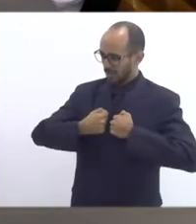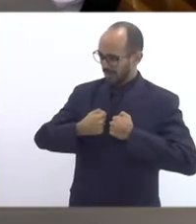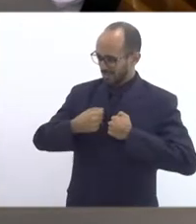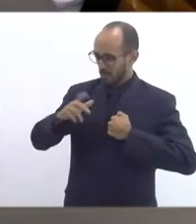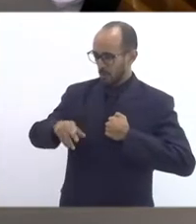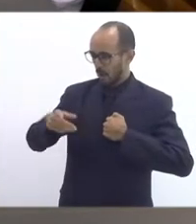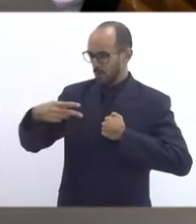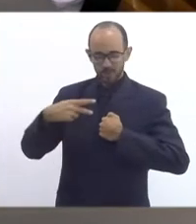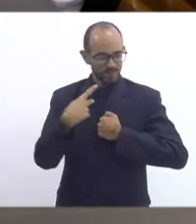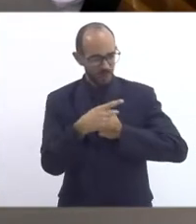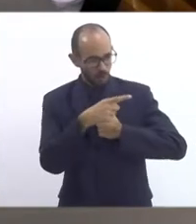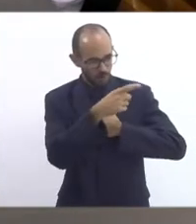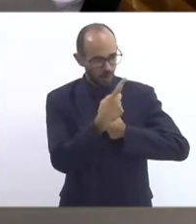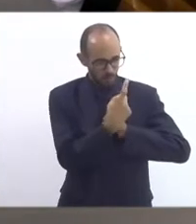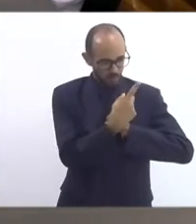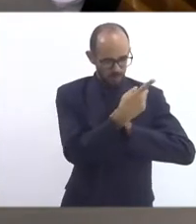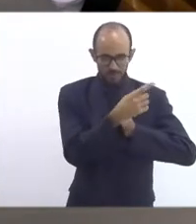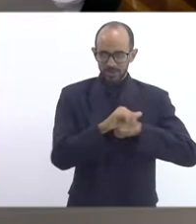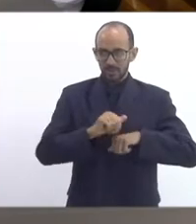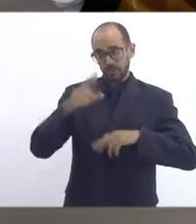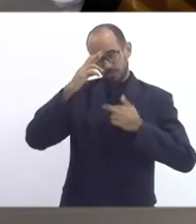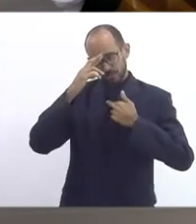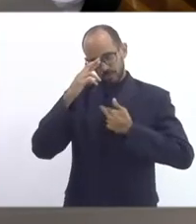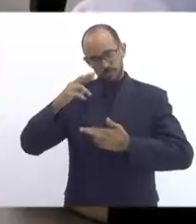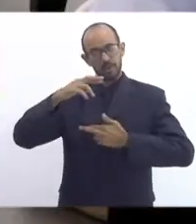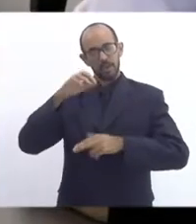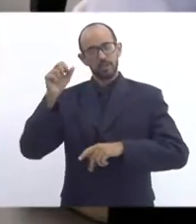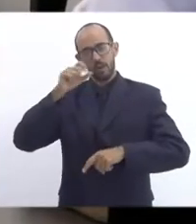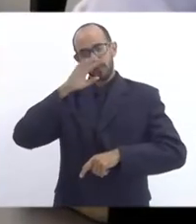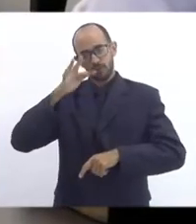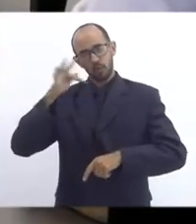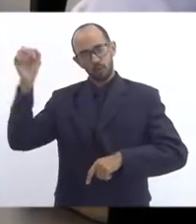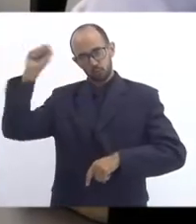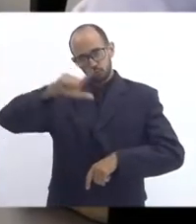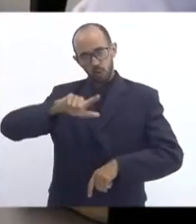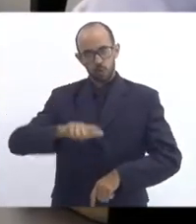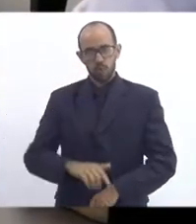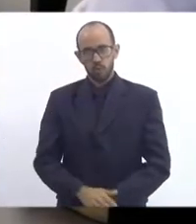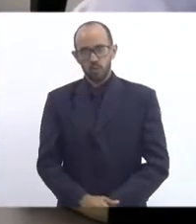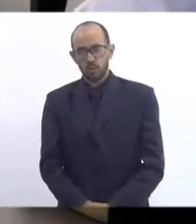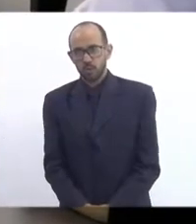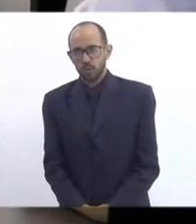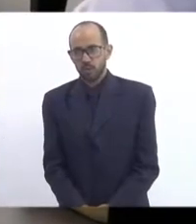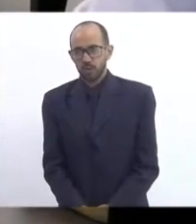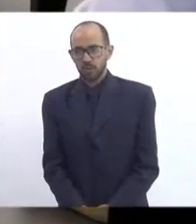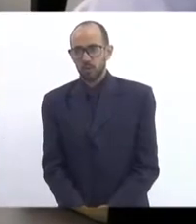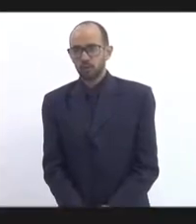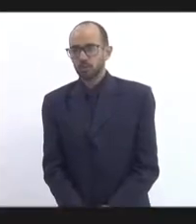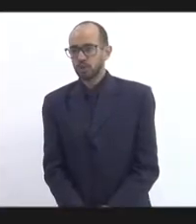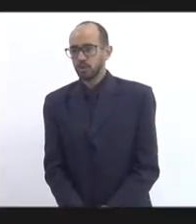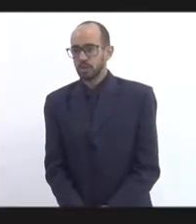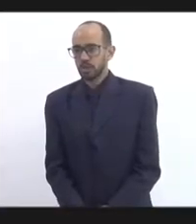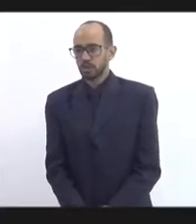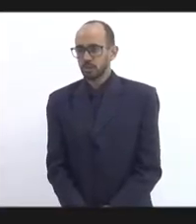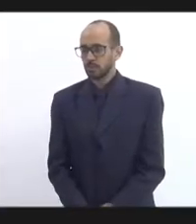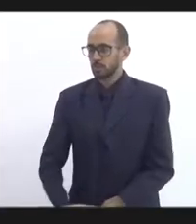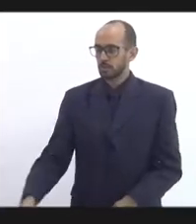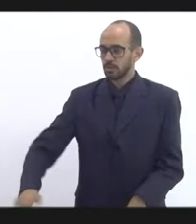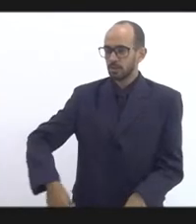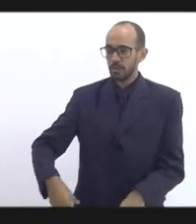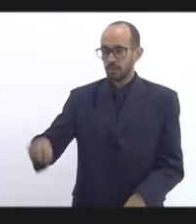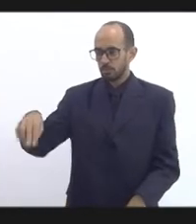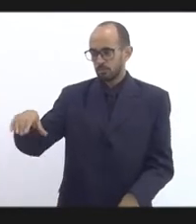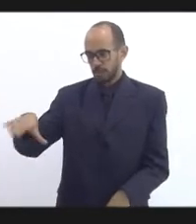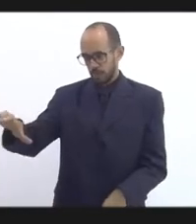Exatamente isso. Eu ele gostei é único. Do girassol. Vamos lá, vamos adiante. O aqui, Mickey, vamos lá, girassol. Mickey. Até porque